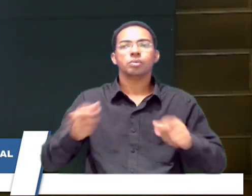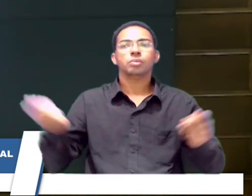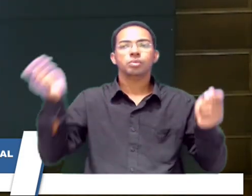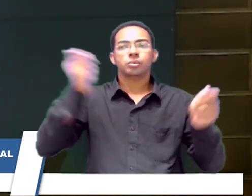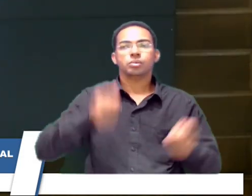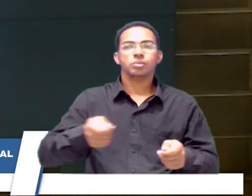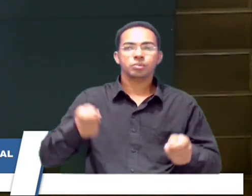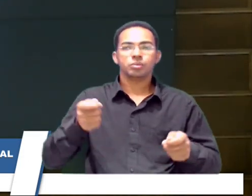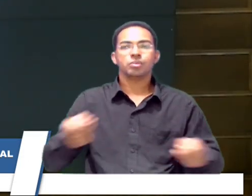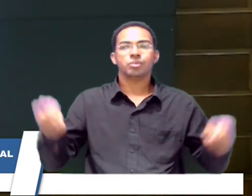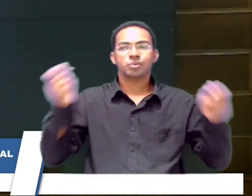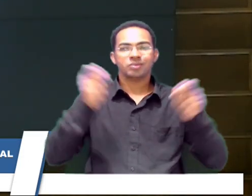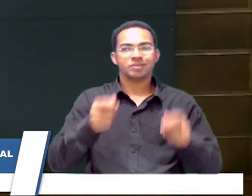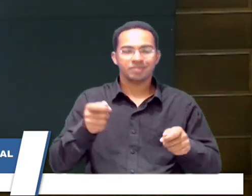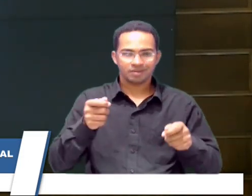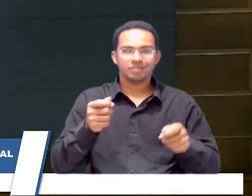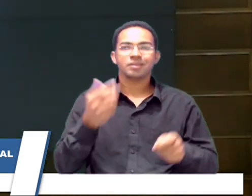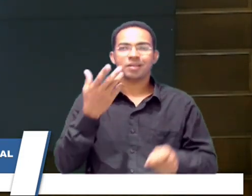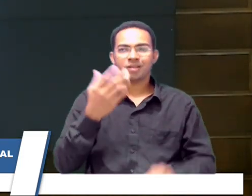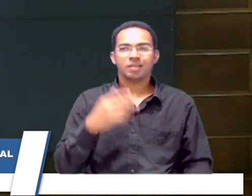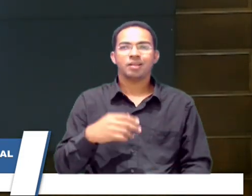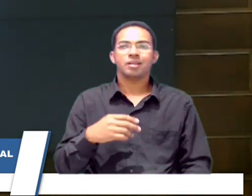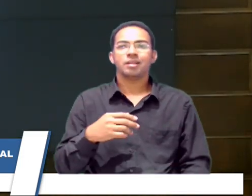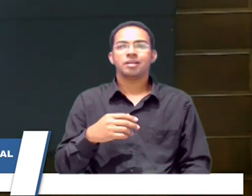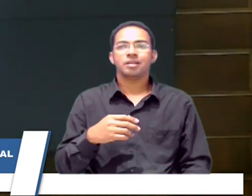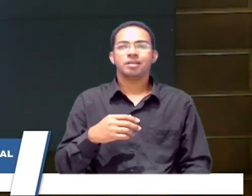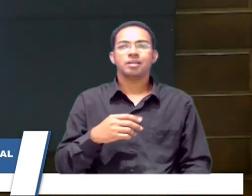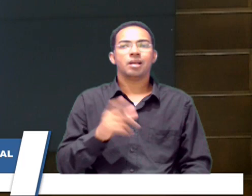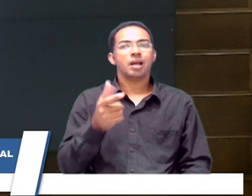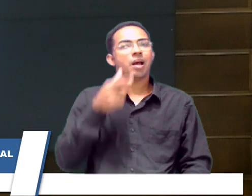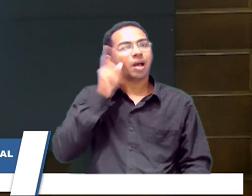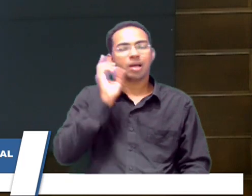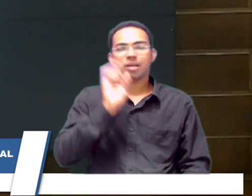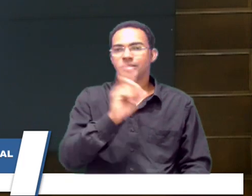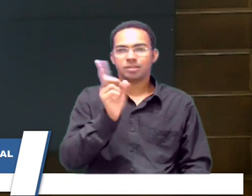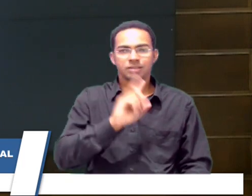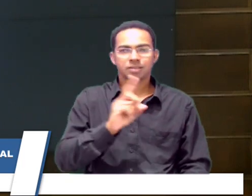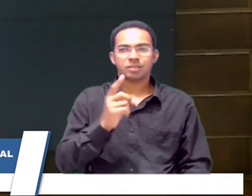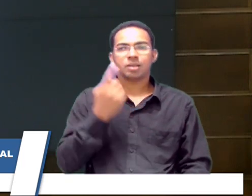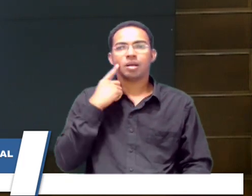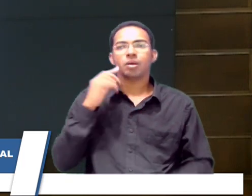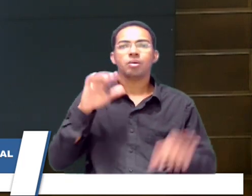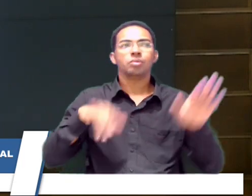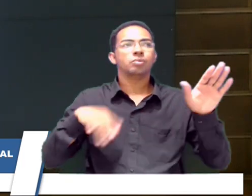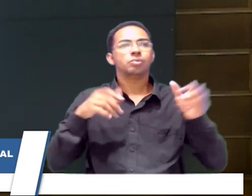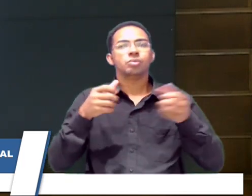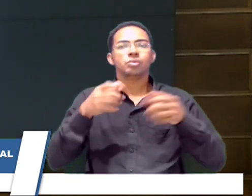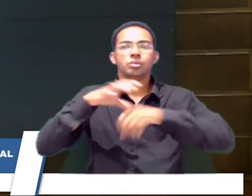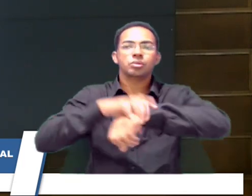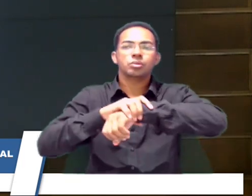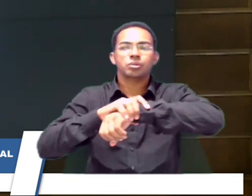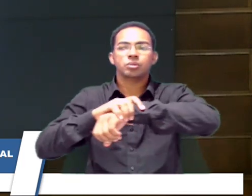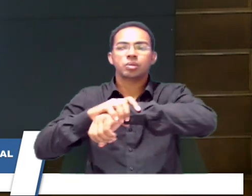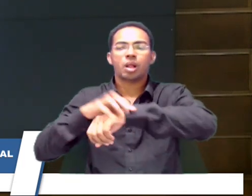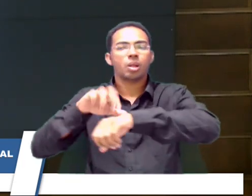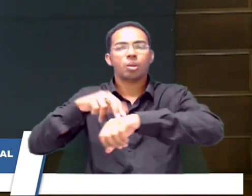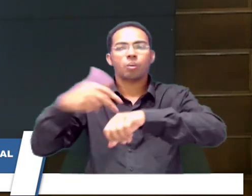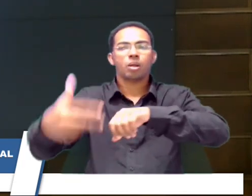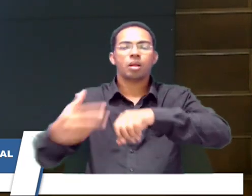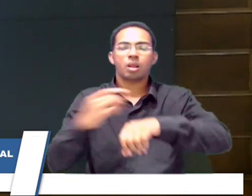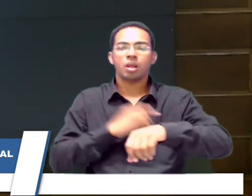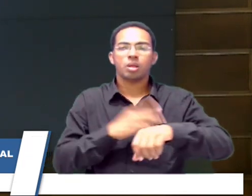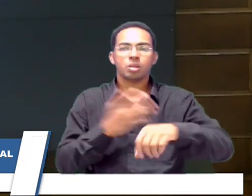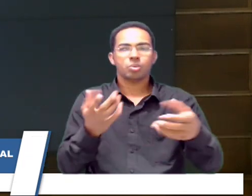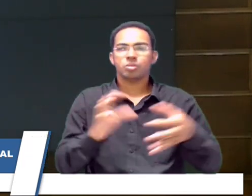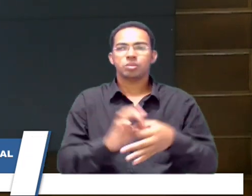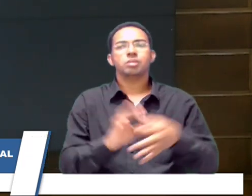mano. Pula corda. Antes ela não fazia isso. Antes a gente só vivia andando com ela assim, segurando para ela não cair. Hoje não, ela ajuda a